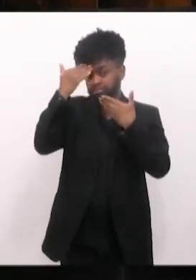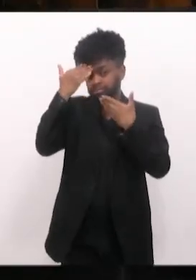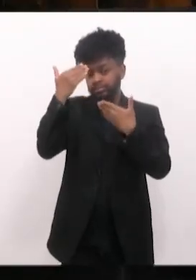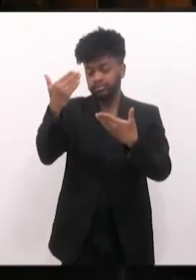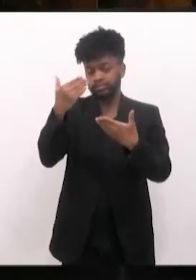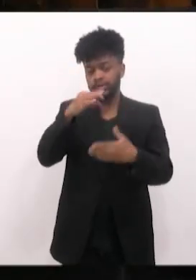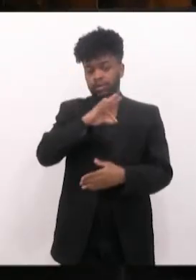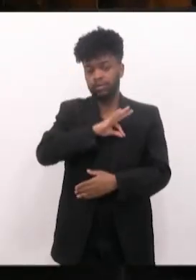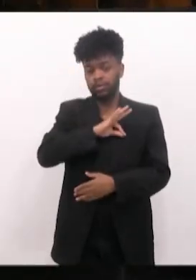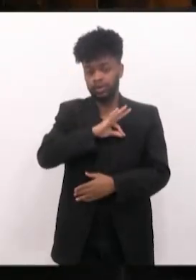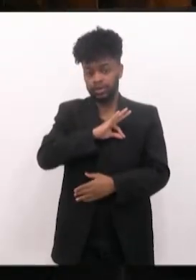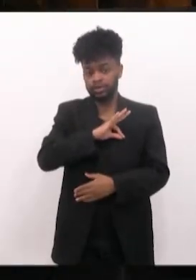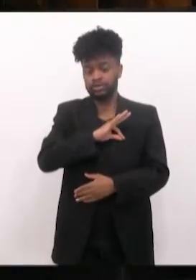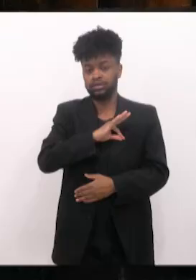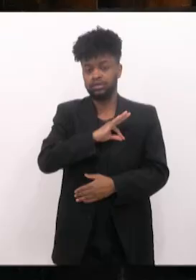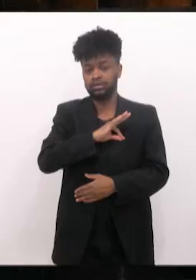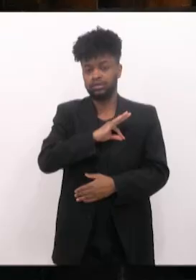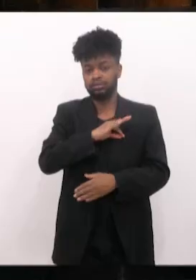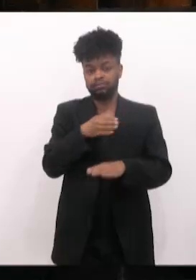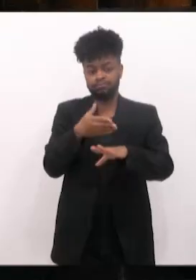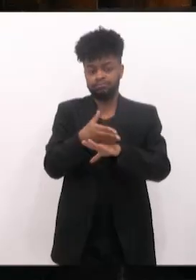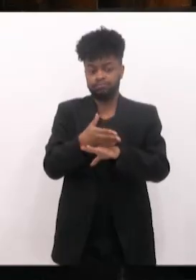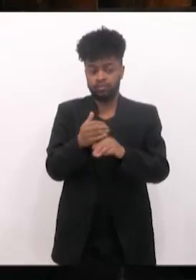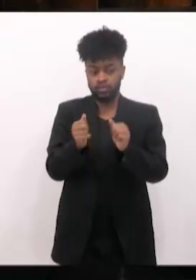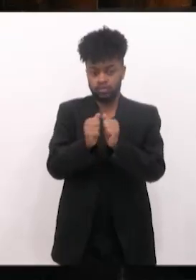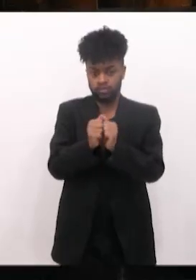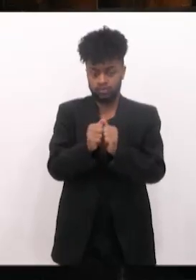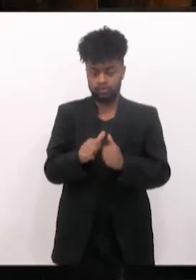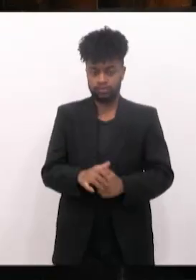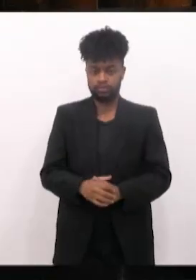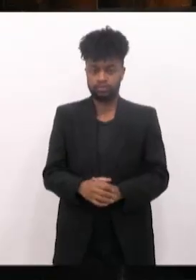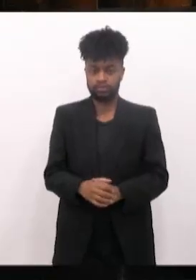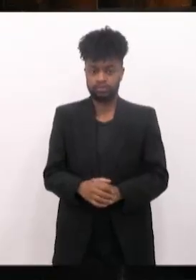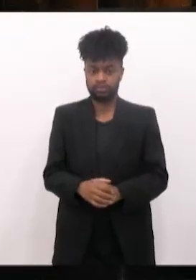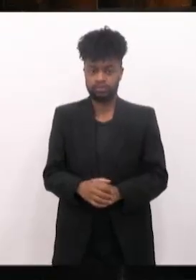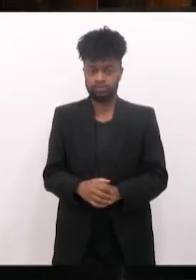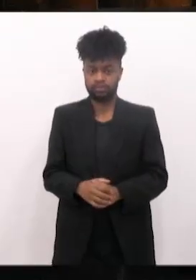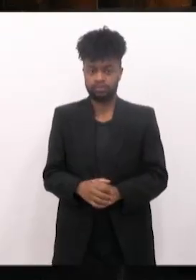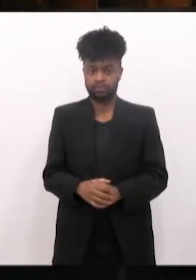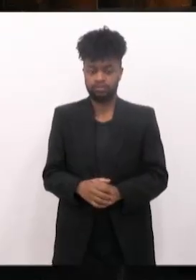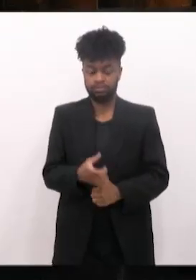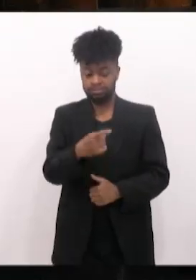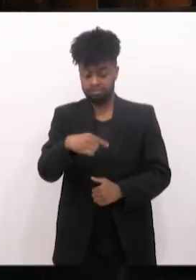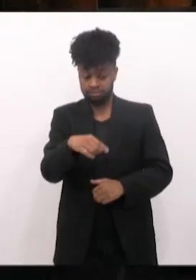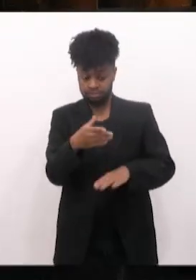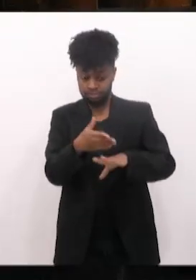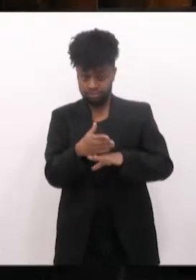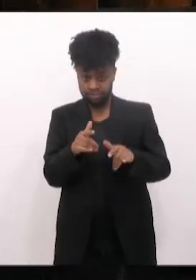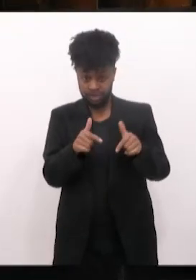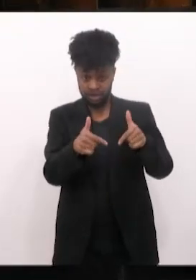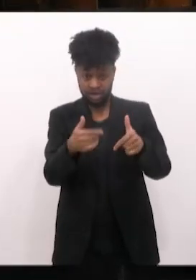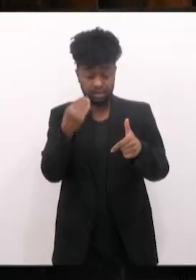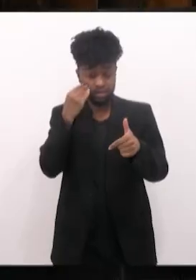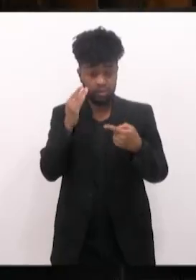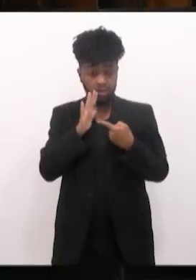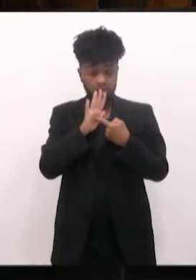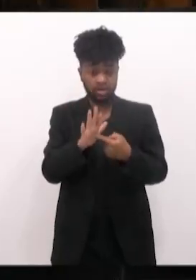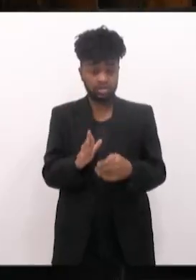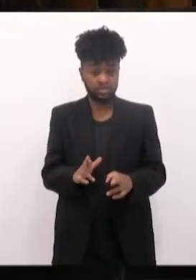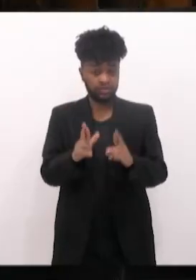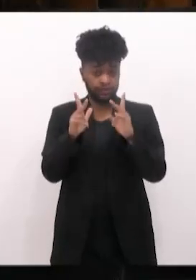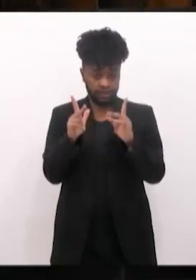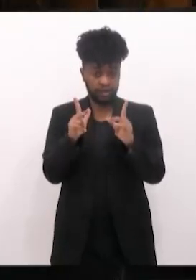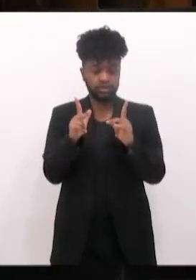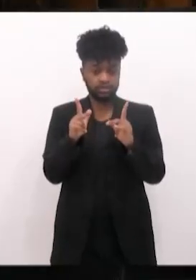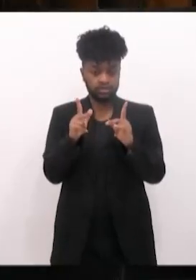aos policiais que estiveram ali envolvidos. Estiveram envolvidos em fazer a diferença